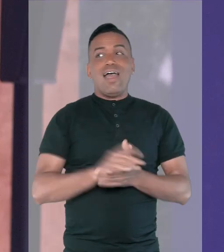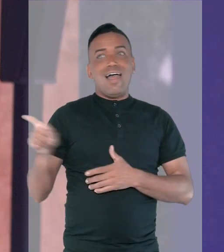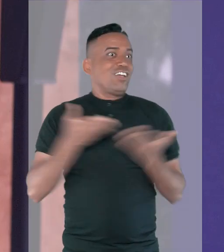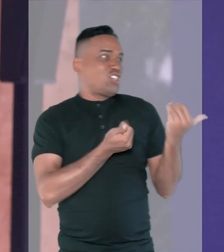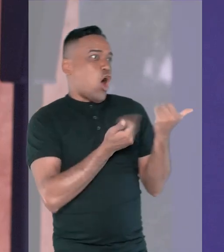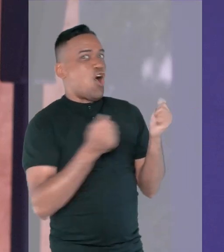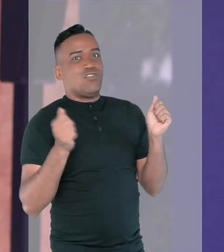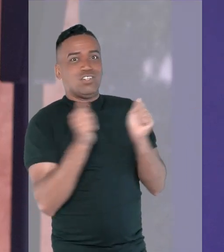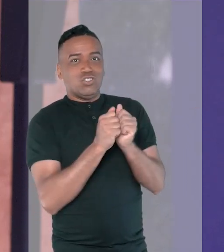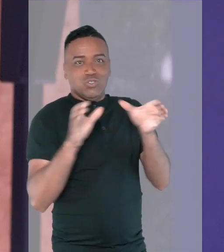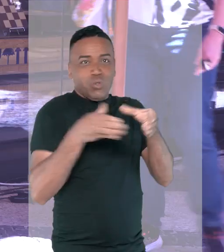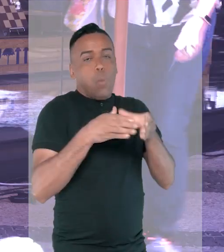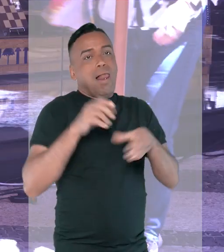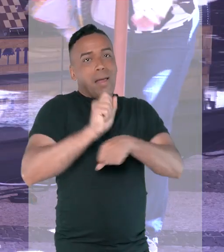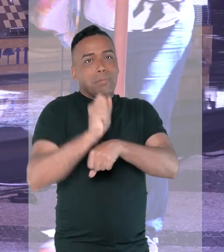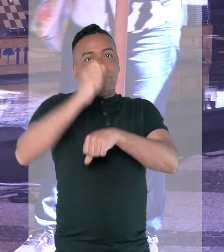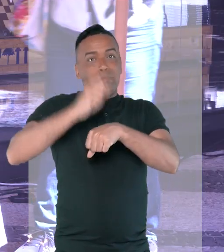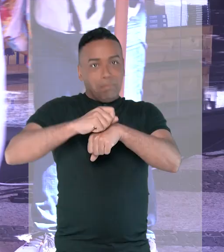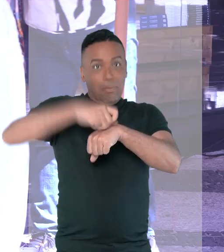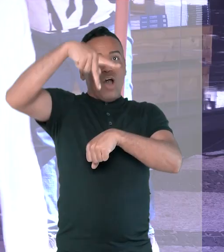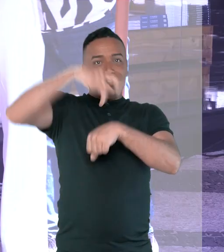nossa mascote.